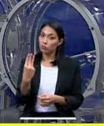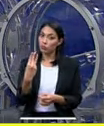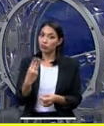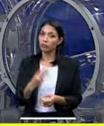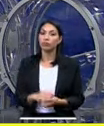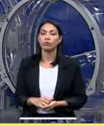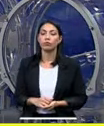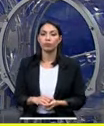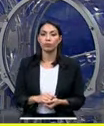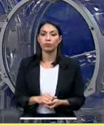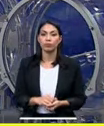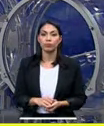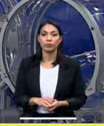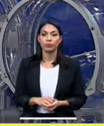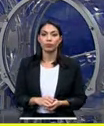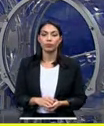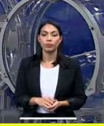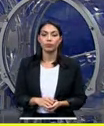3.